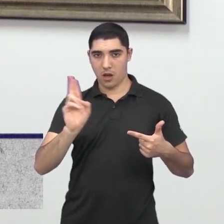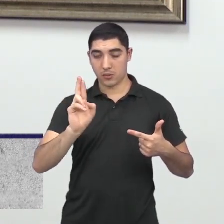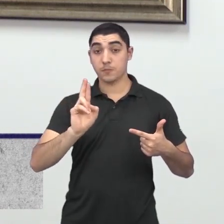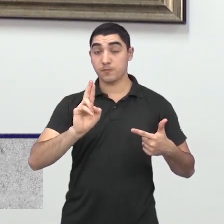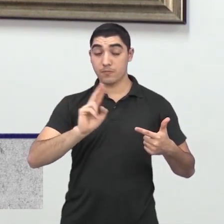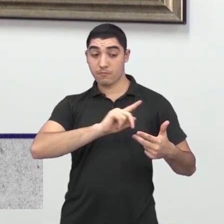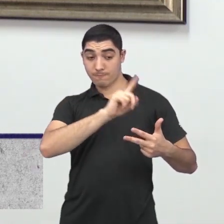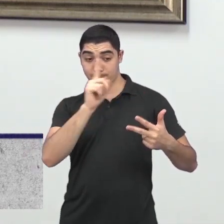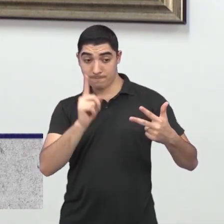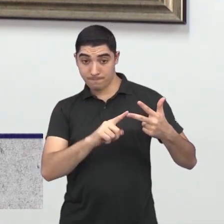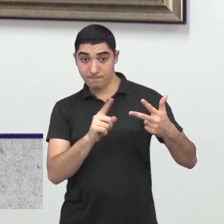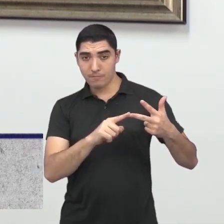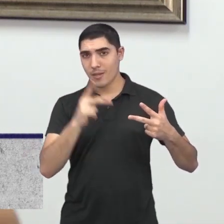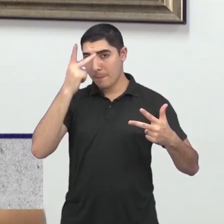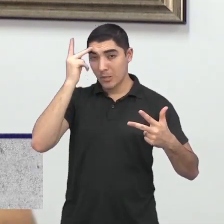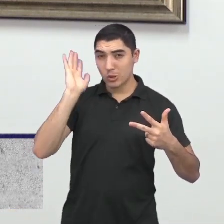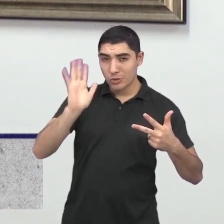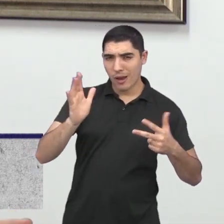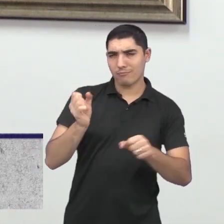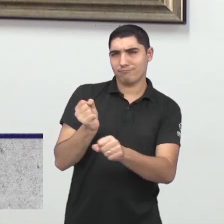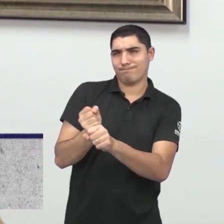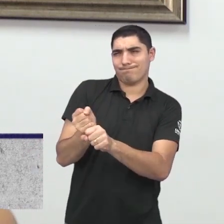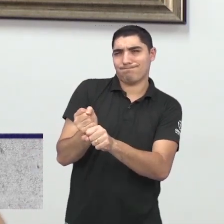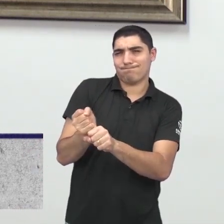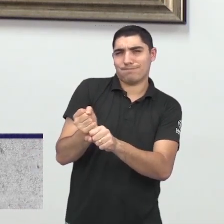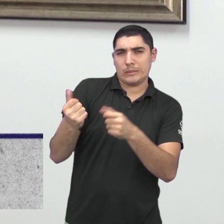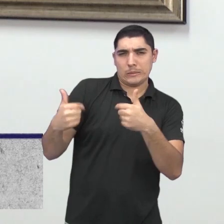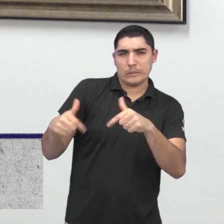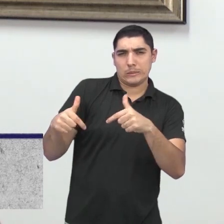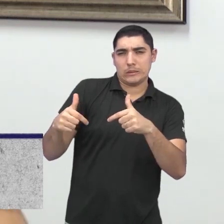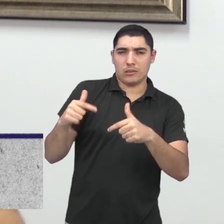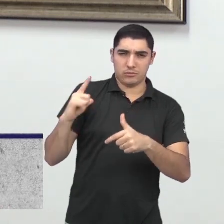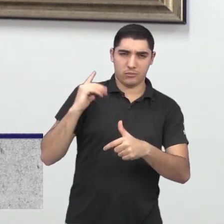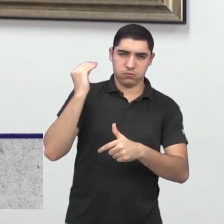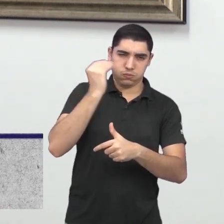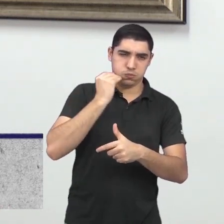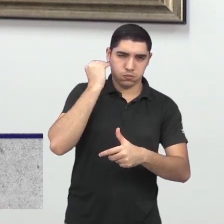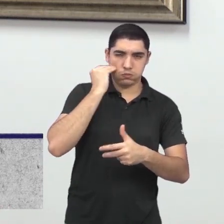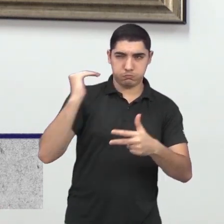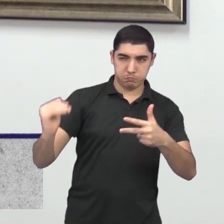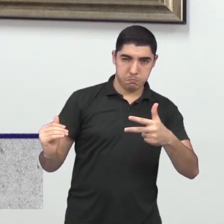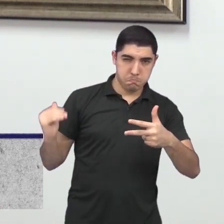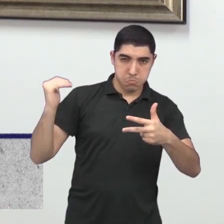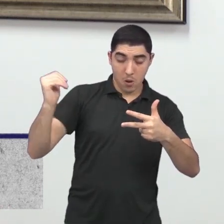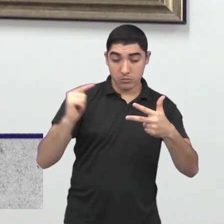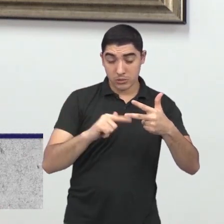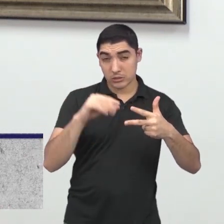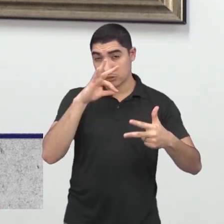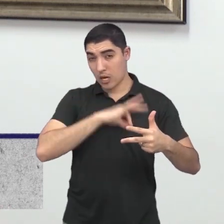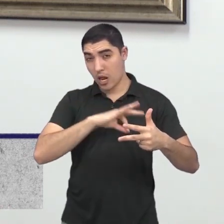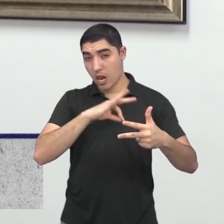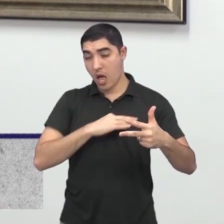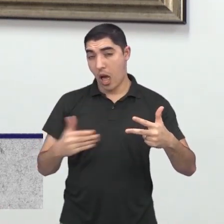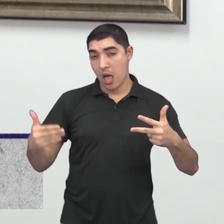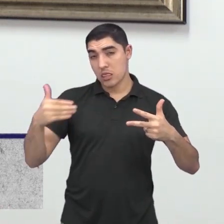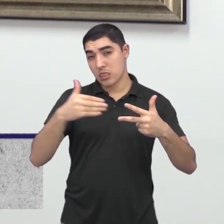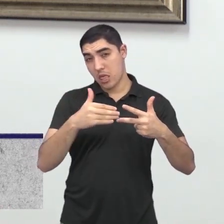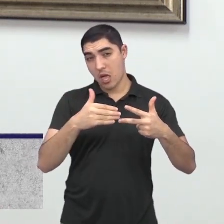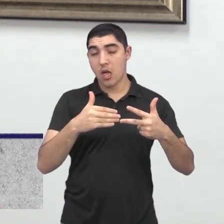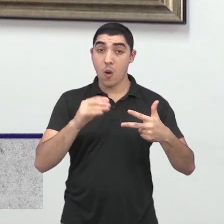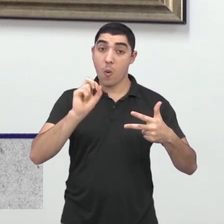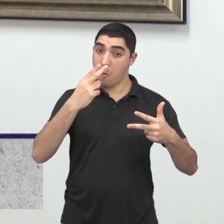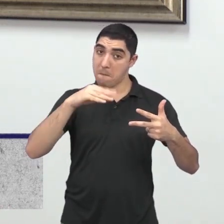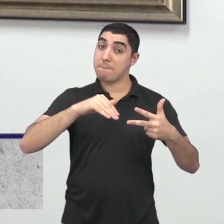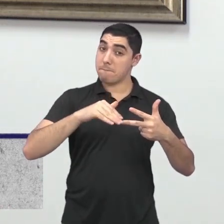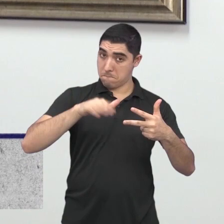R$7.500. E também, gente, quem já está há mais tempo vai subindo de cargo, o salário, olha só, pode